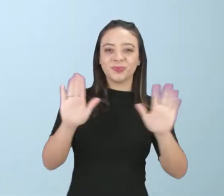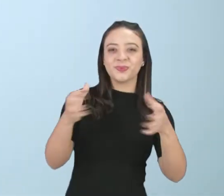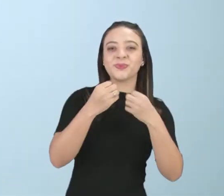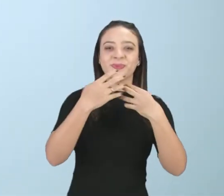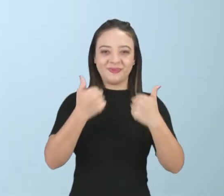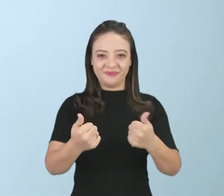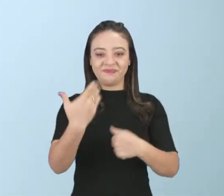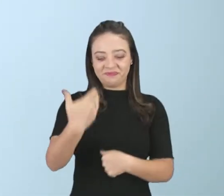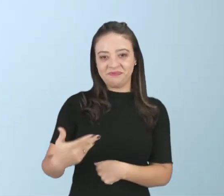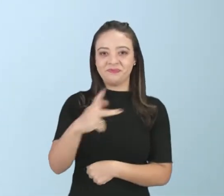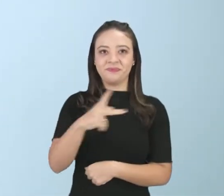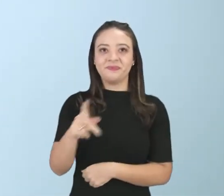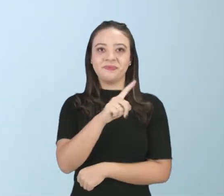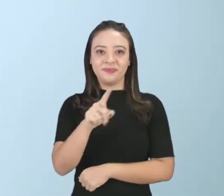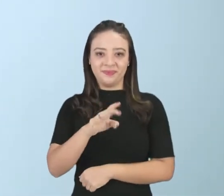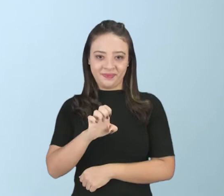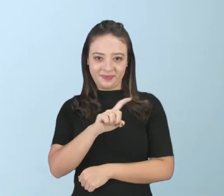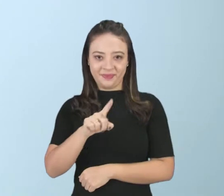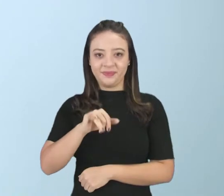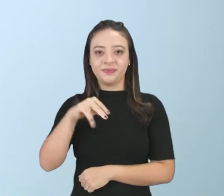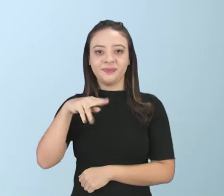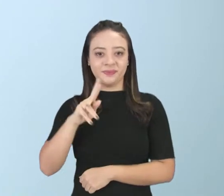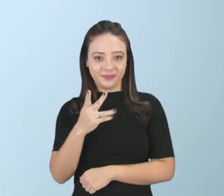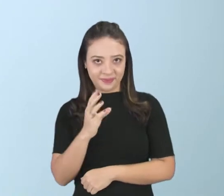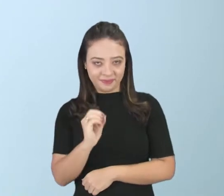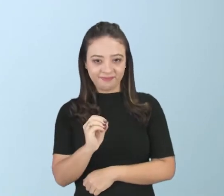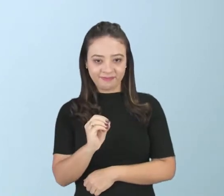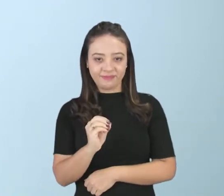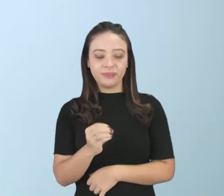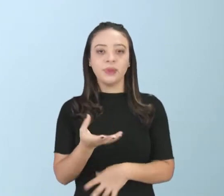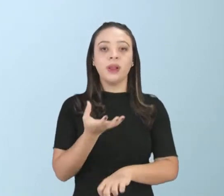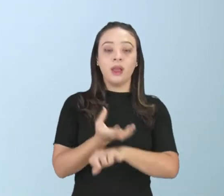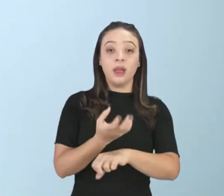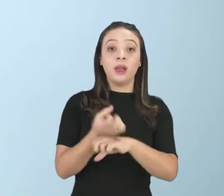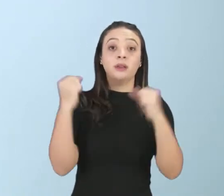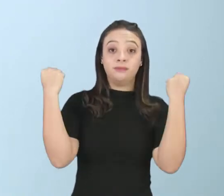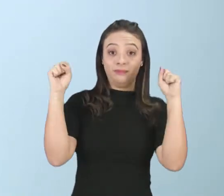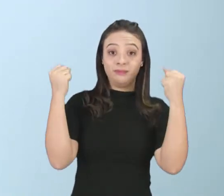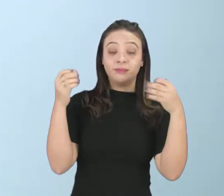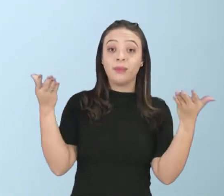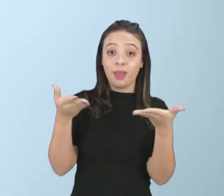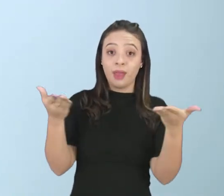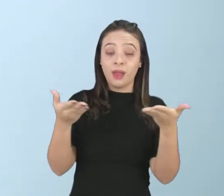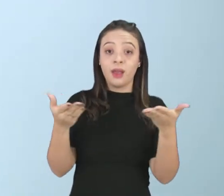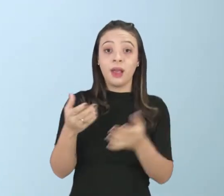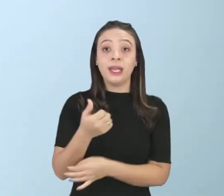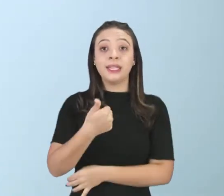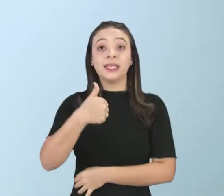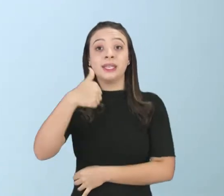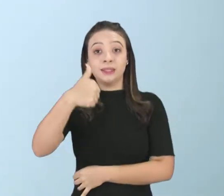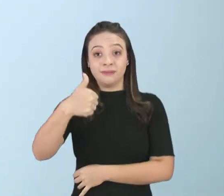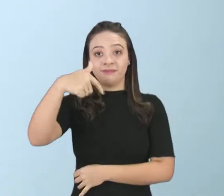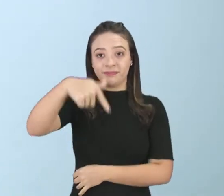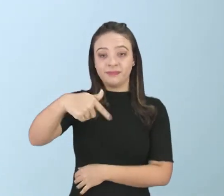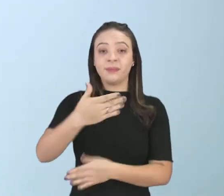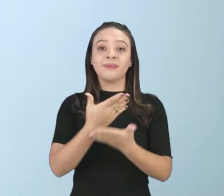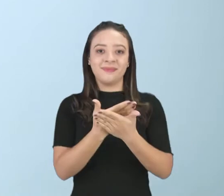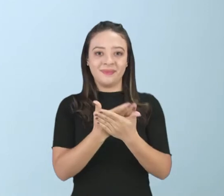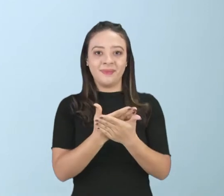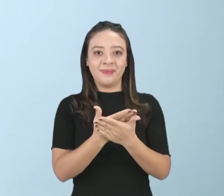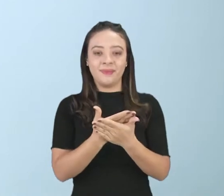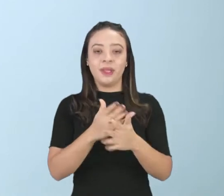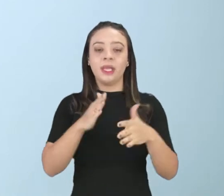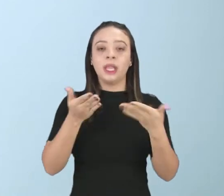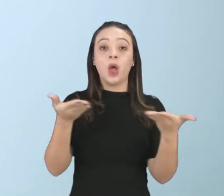Oi, tudo bem? Sou o professor Zezinho Martins, da disciplina de Educação Física. Essa é a nossa 17ª aula e nós